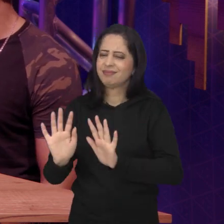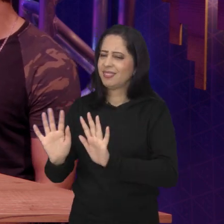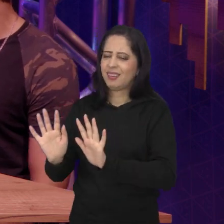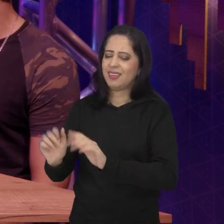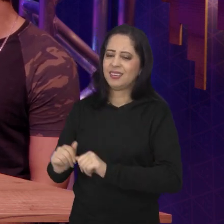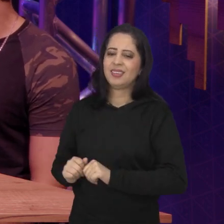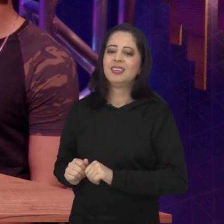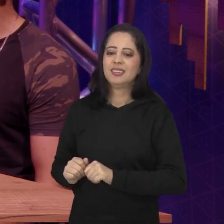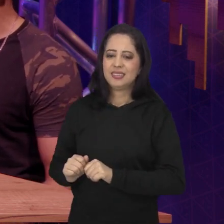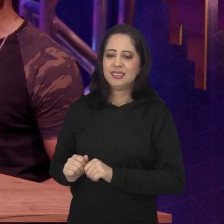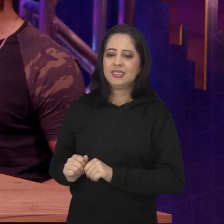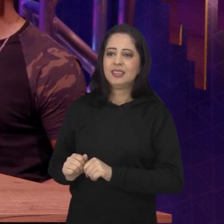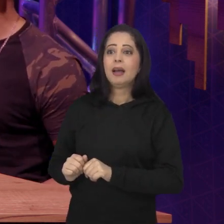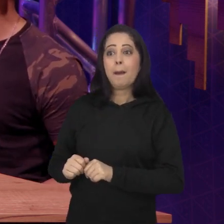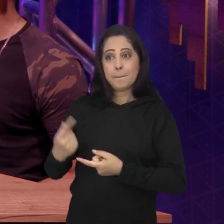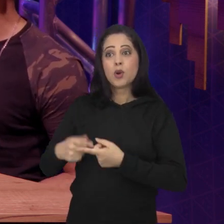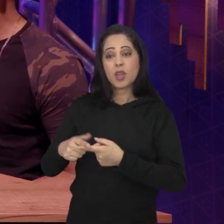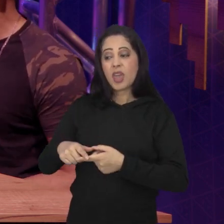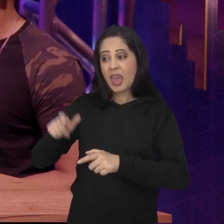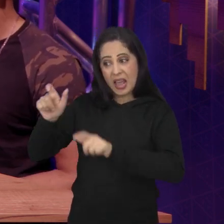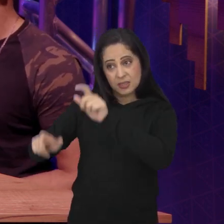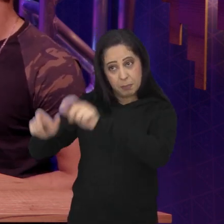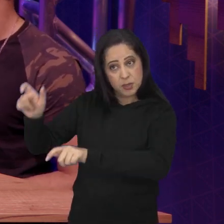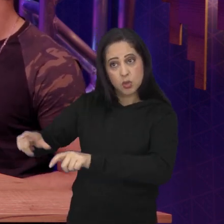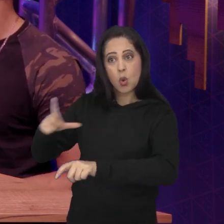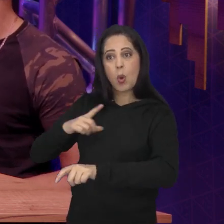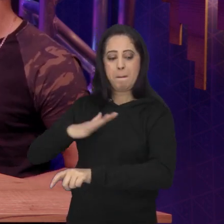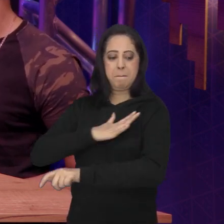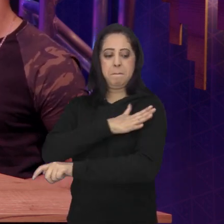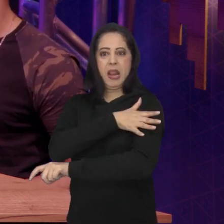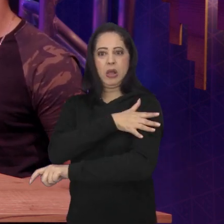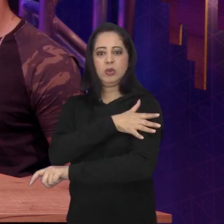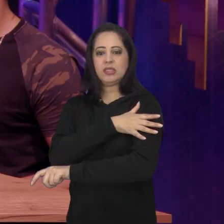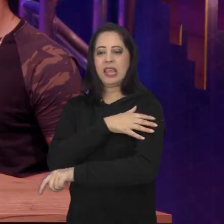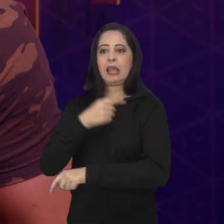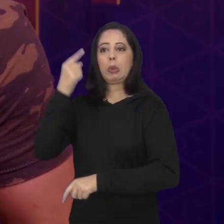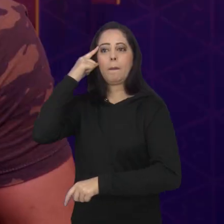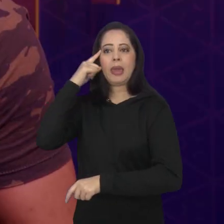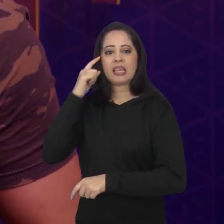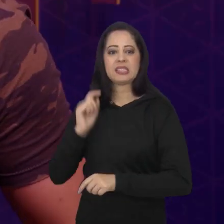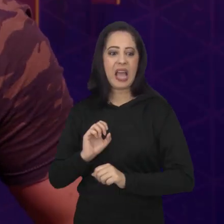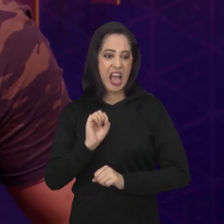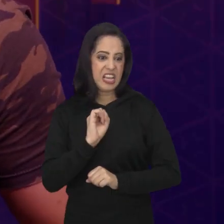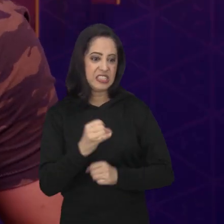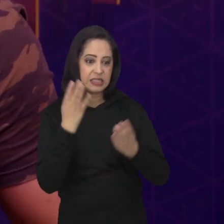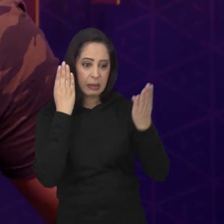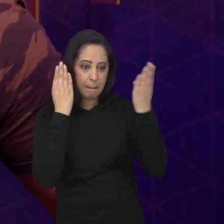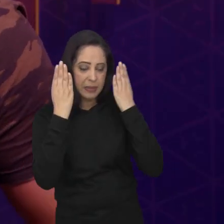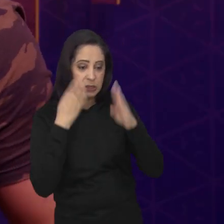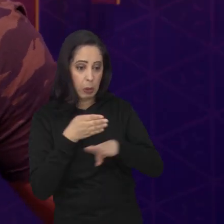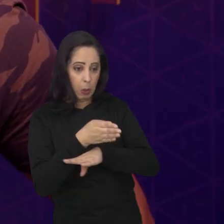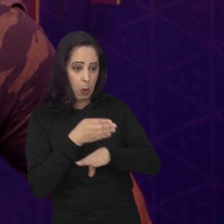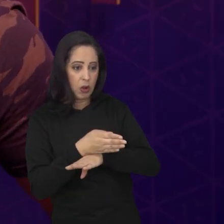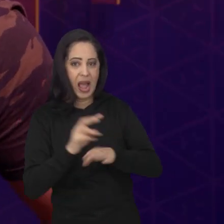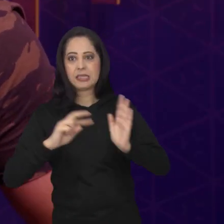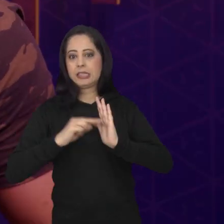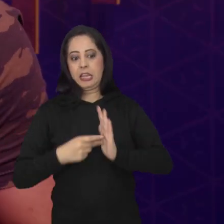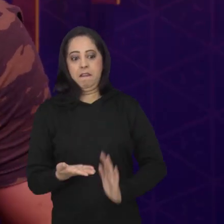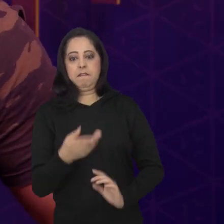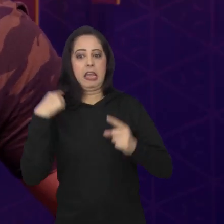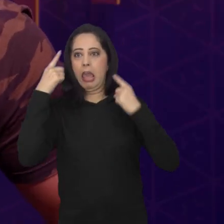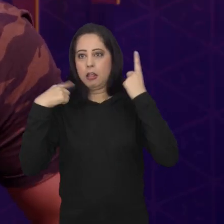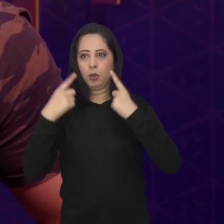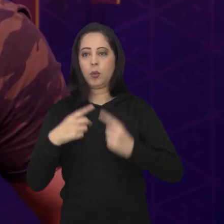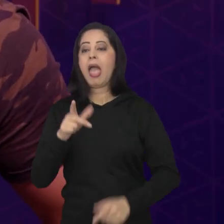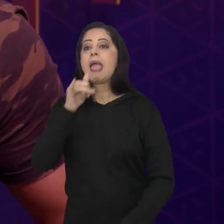Mas tem muita gente que tinha esse preconceito. E, tipo, já passamos por essa situação com